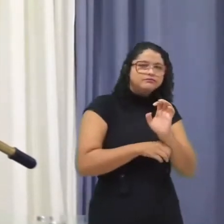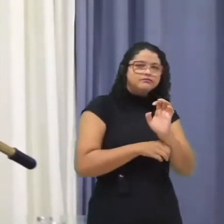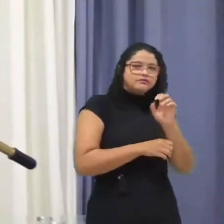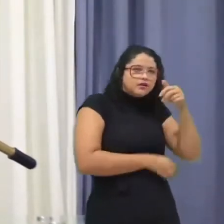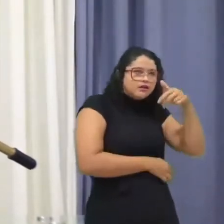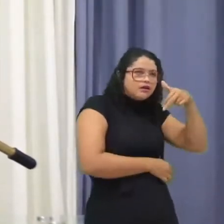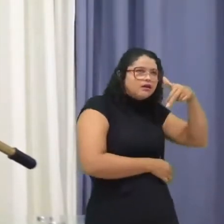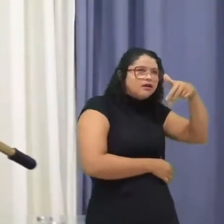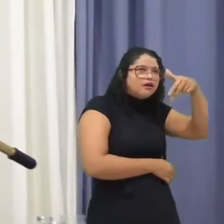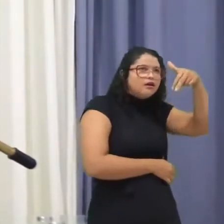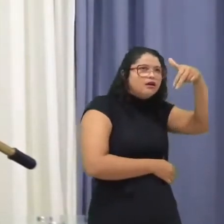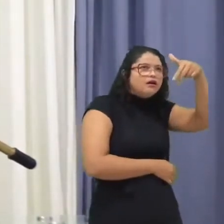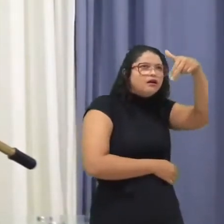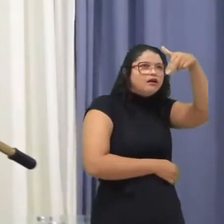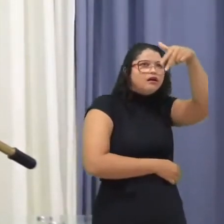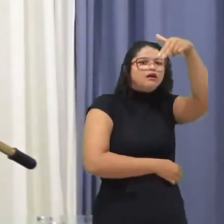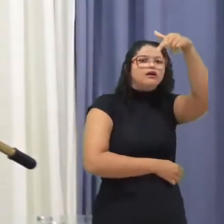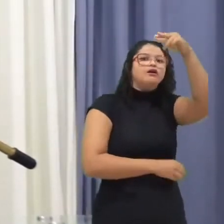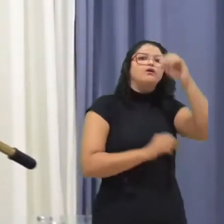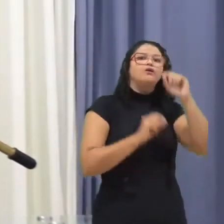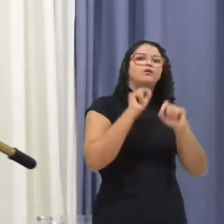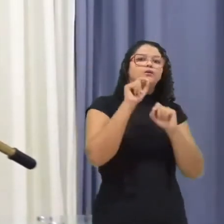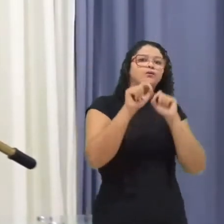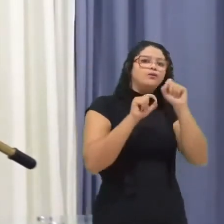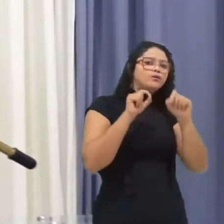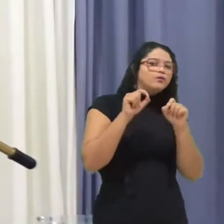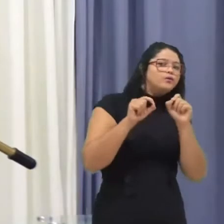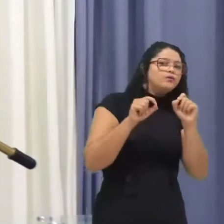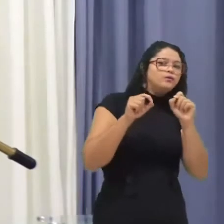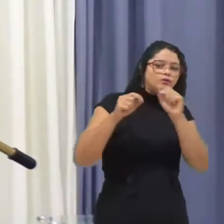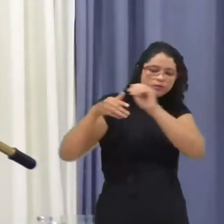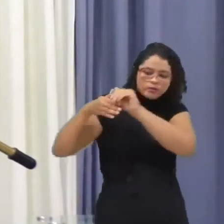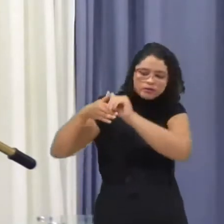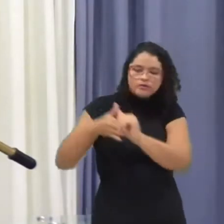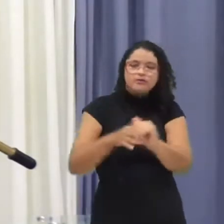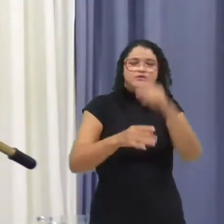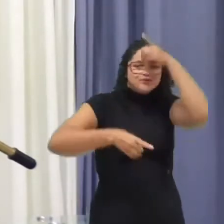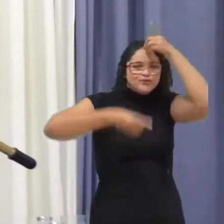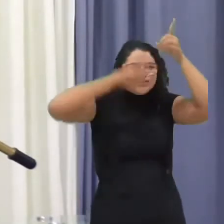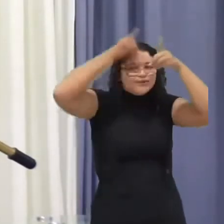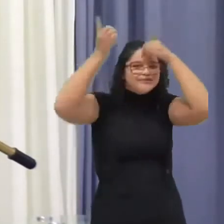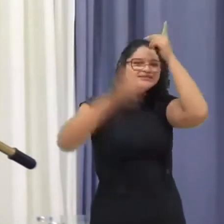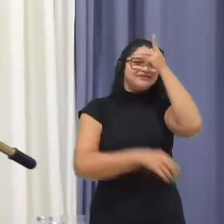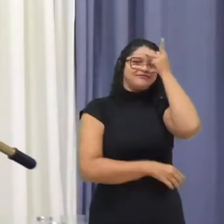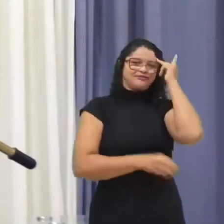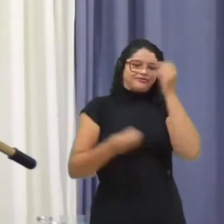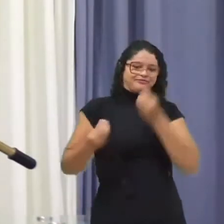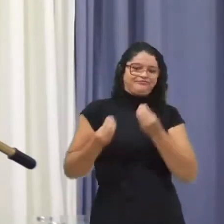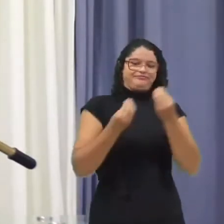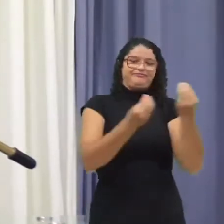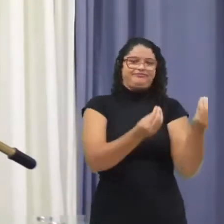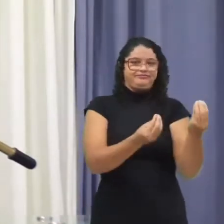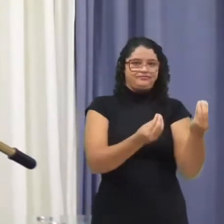alturas, levou cativo o cativeiro e concedeu dons aos homens.